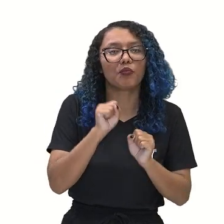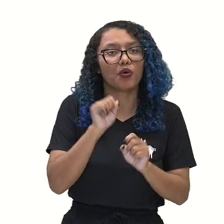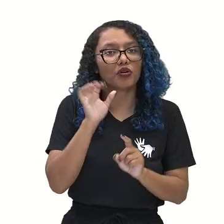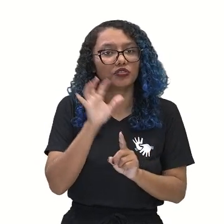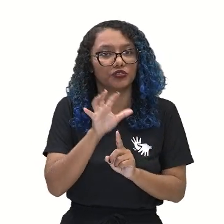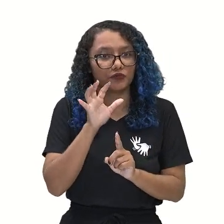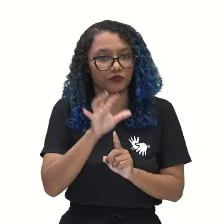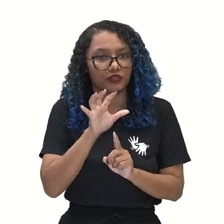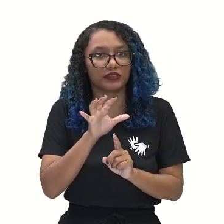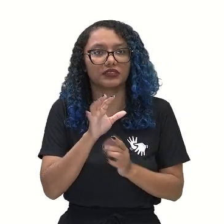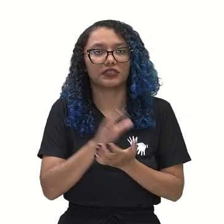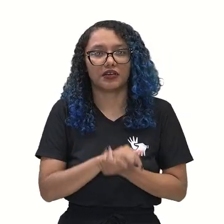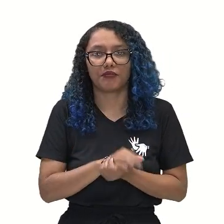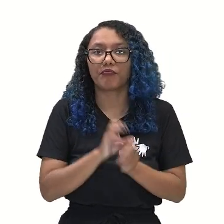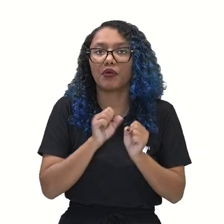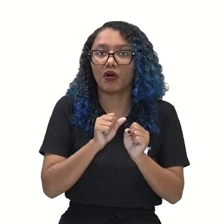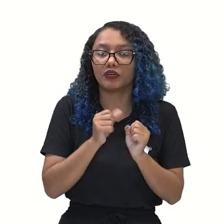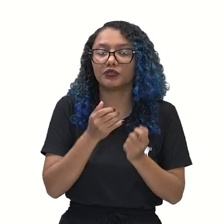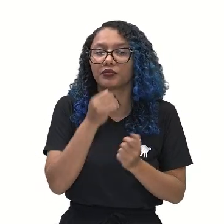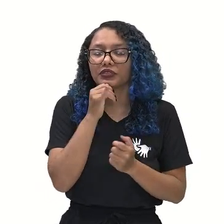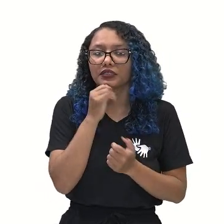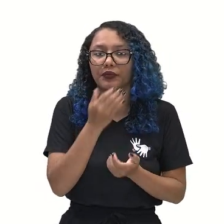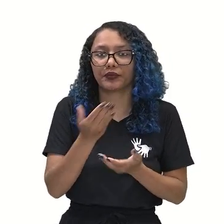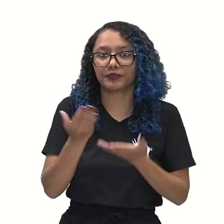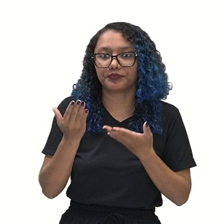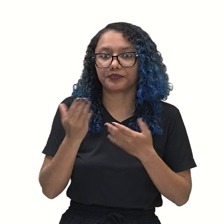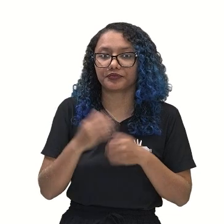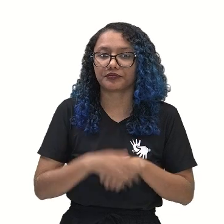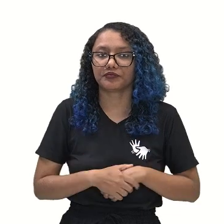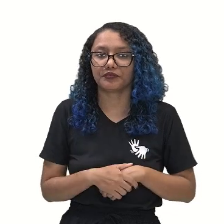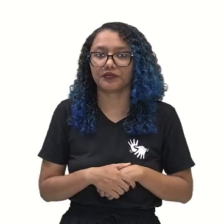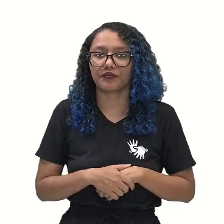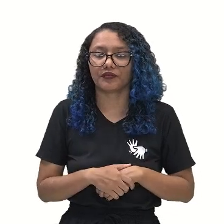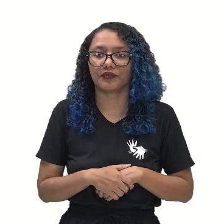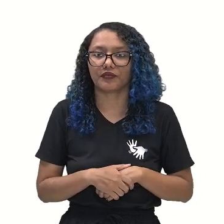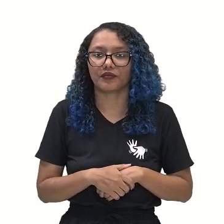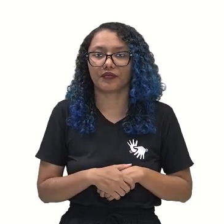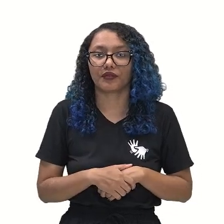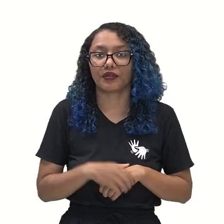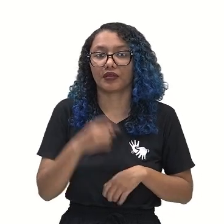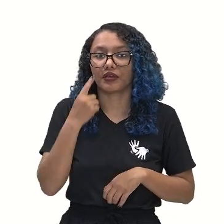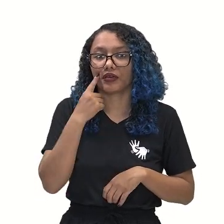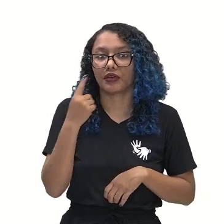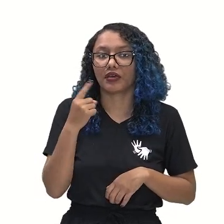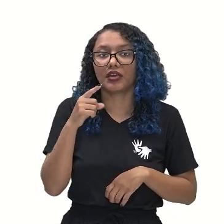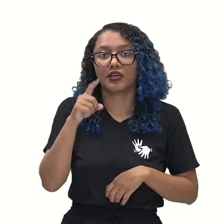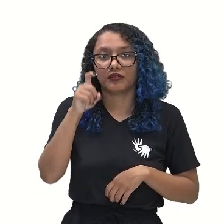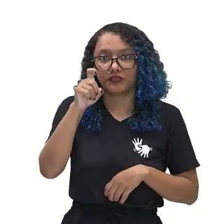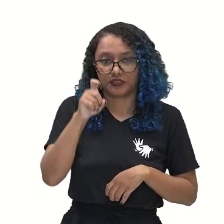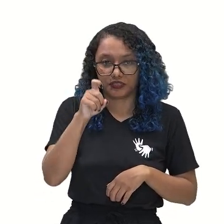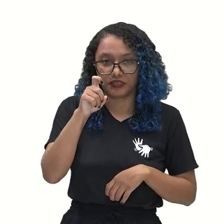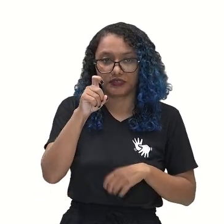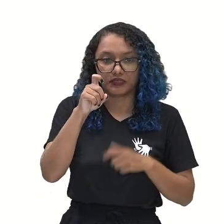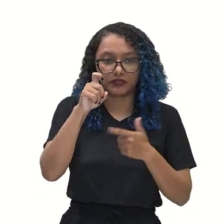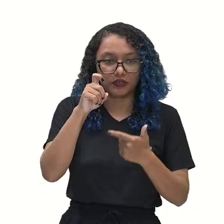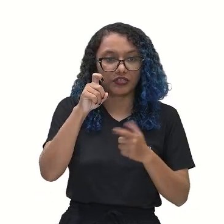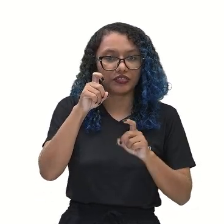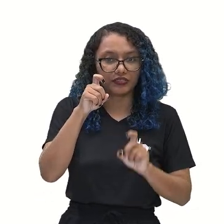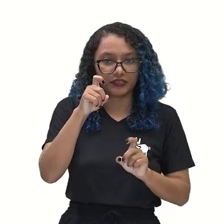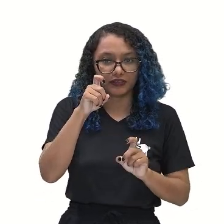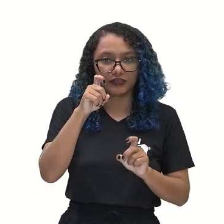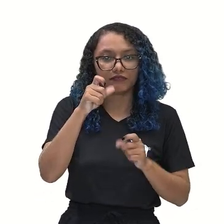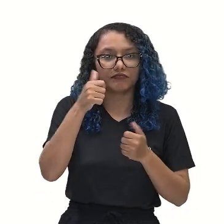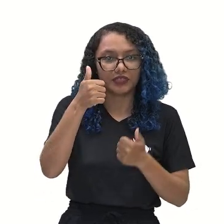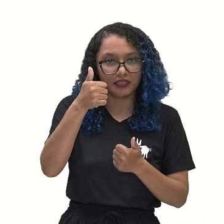como por exemplo, olha, eu tenho um x aqui, ó, e aqui embaixo eu tenho 2x,